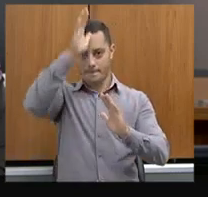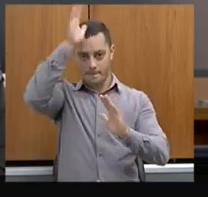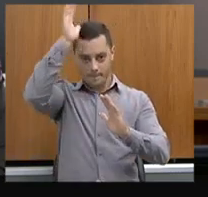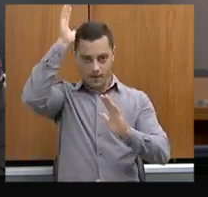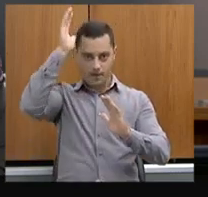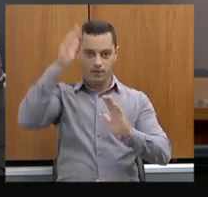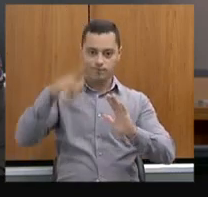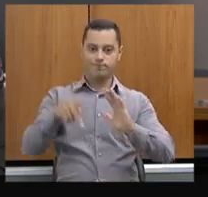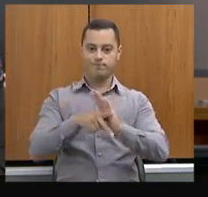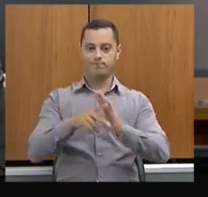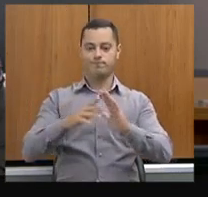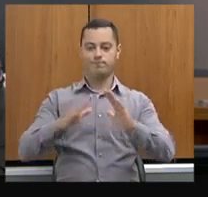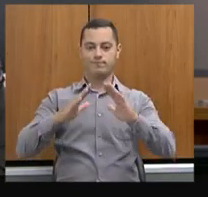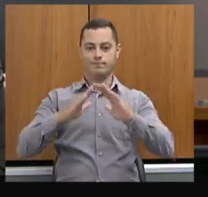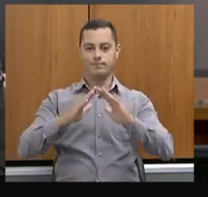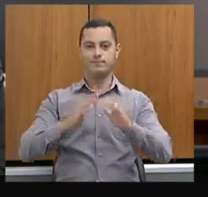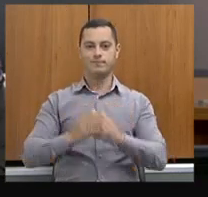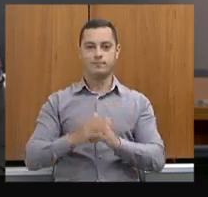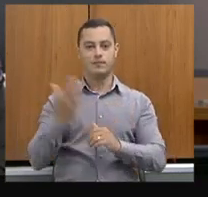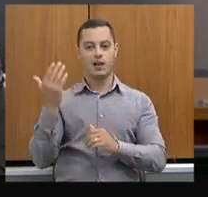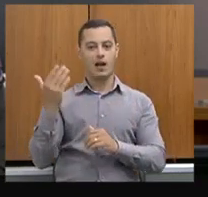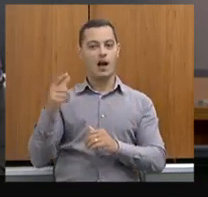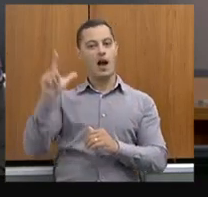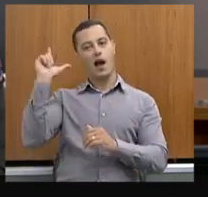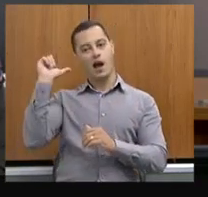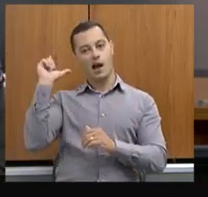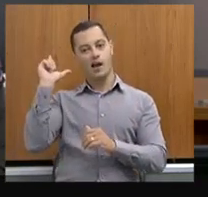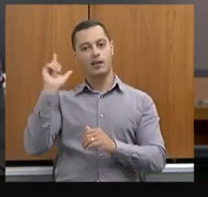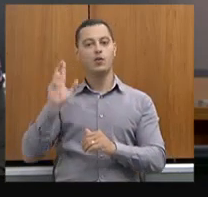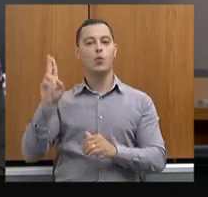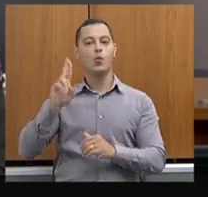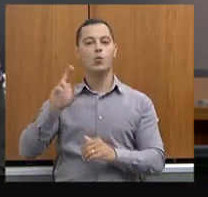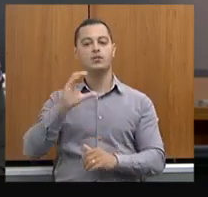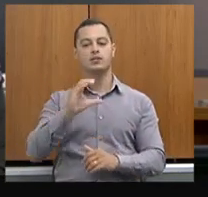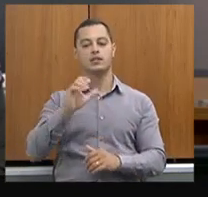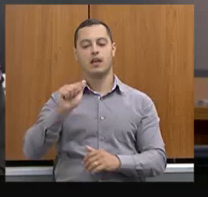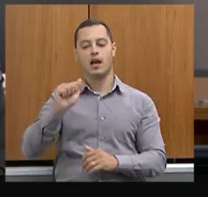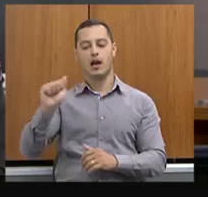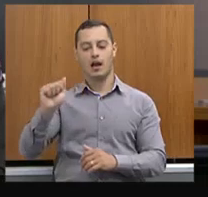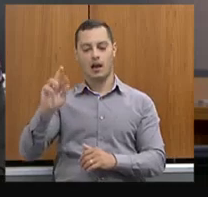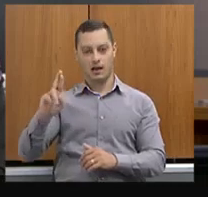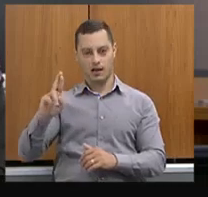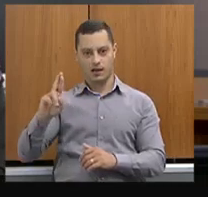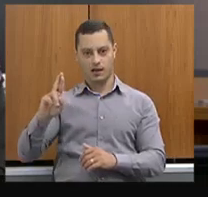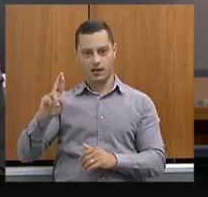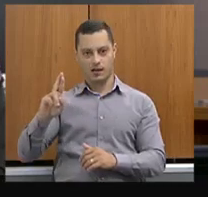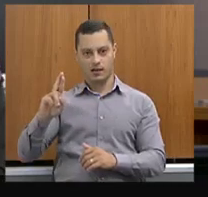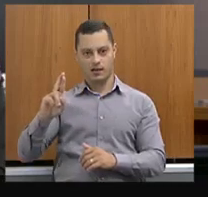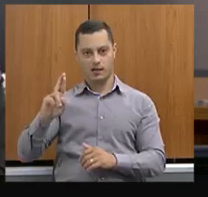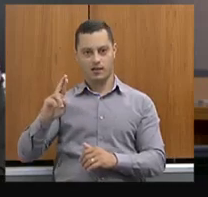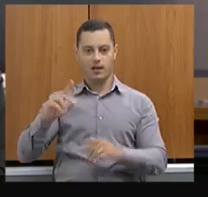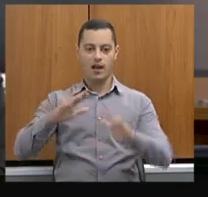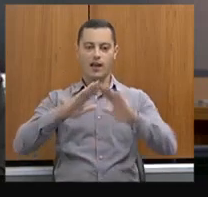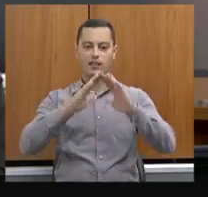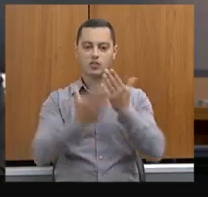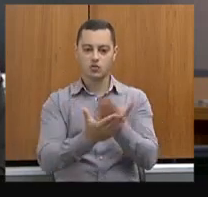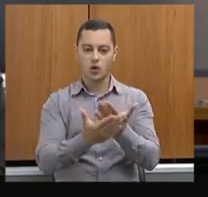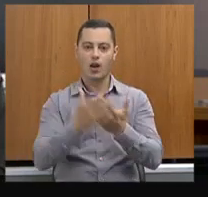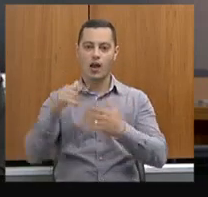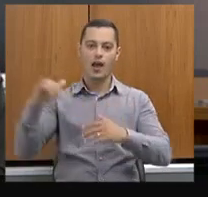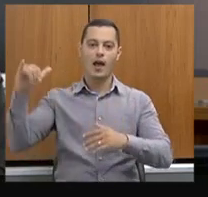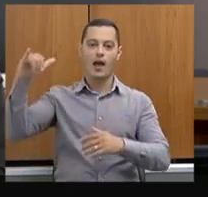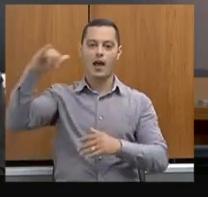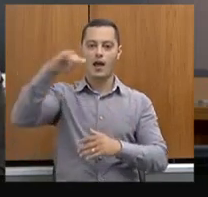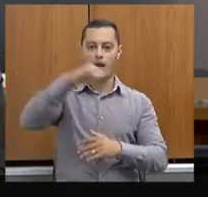aquele espaço que antes era utilizado pelo siar uma unidade de ensino da Aeronáutica